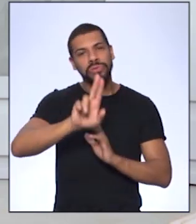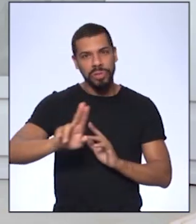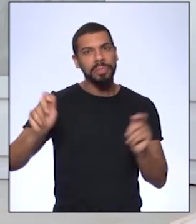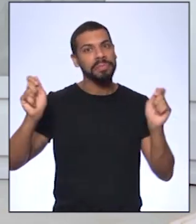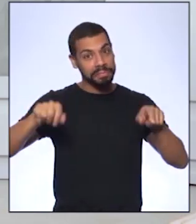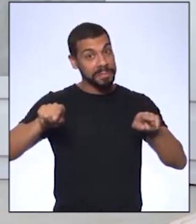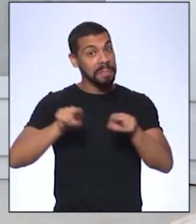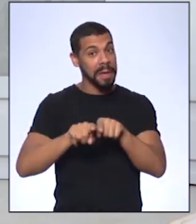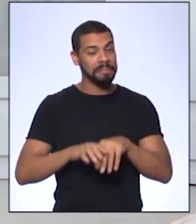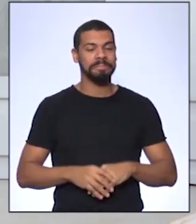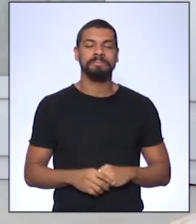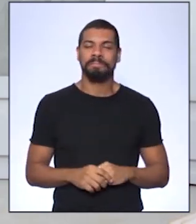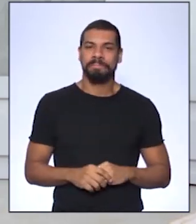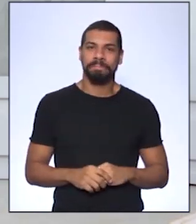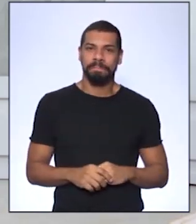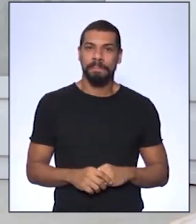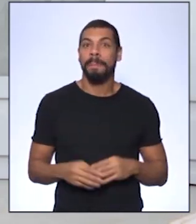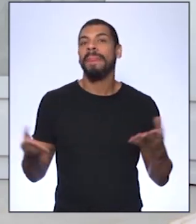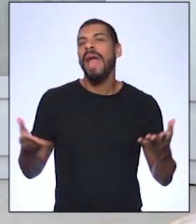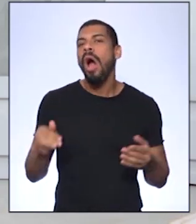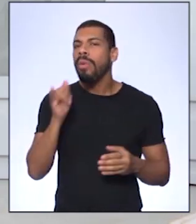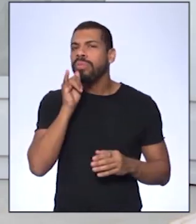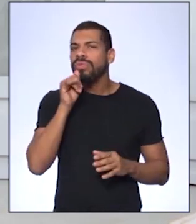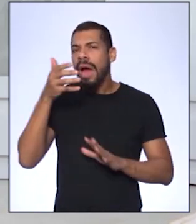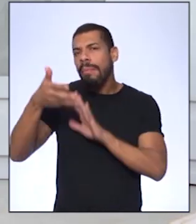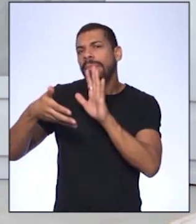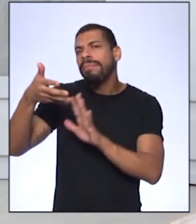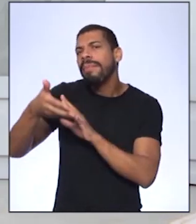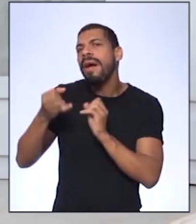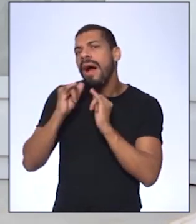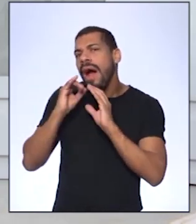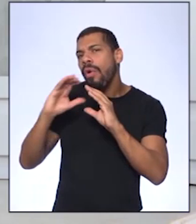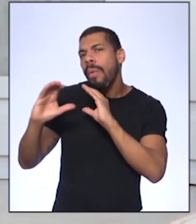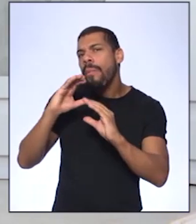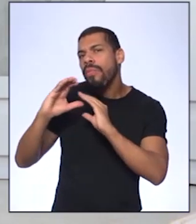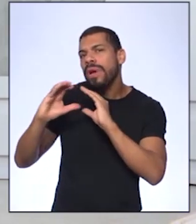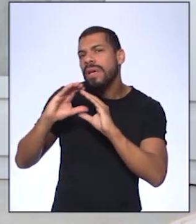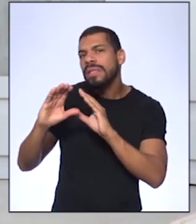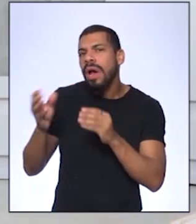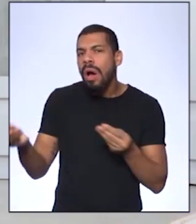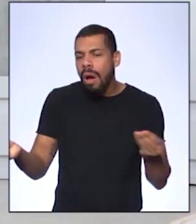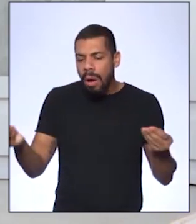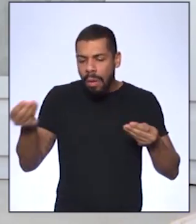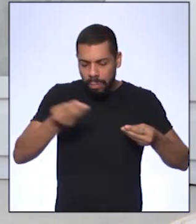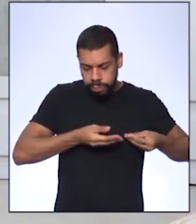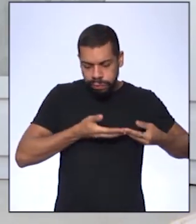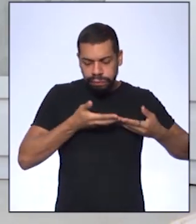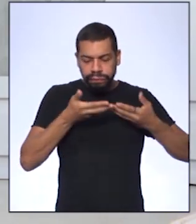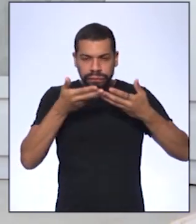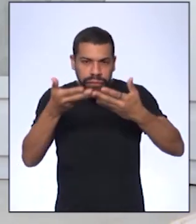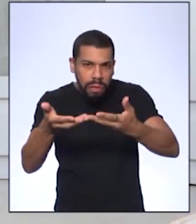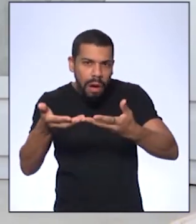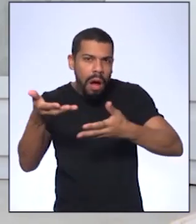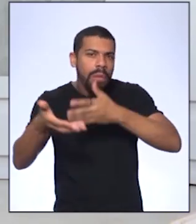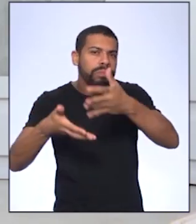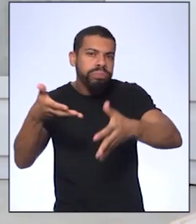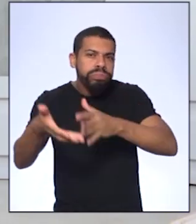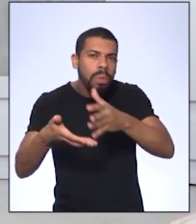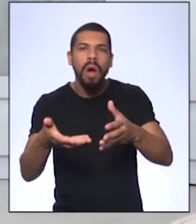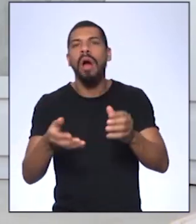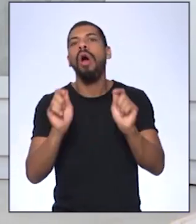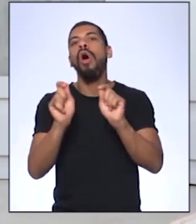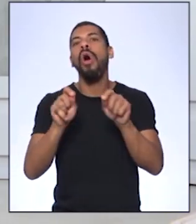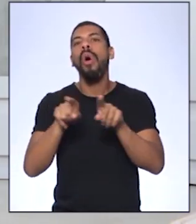recursos. Ok, então eu pego a mensagem que foi falada pelo emissor, passo pelo receptor, sustento isso num